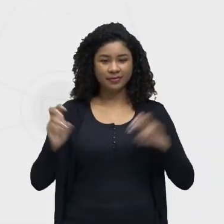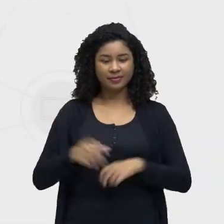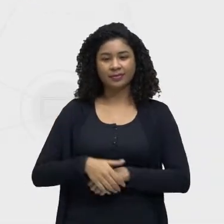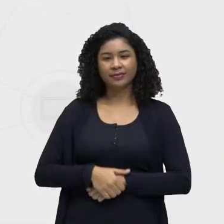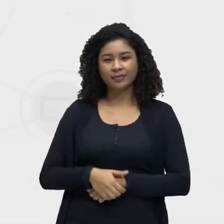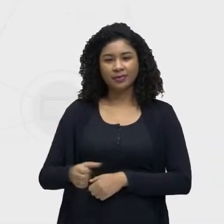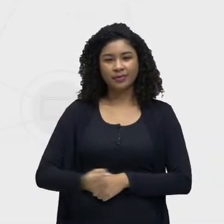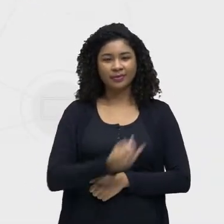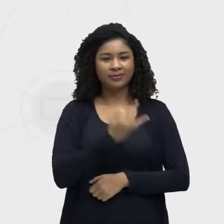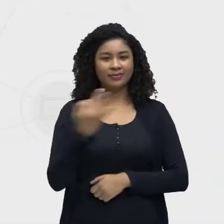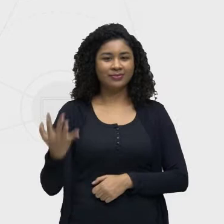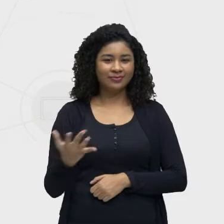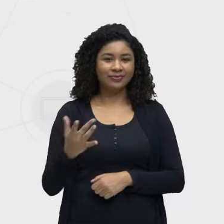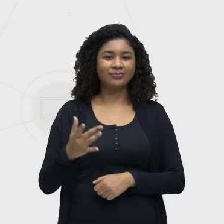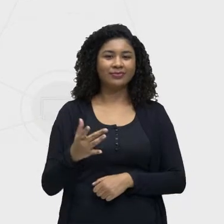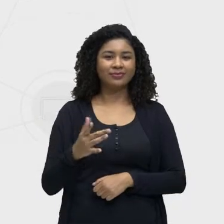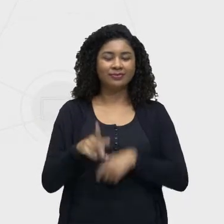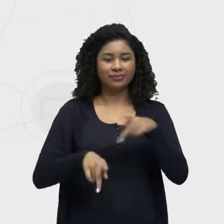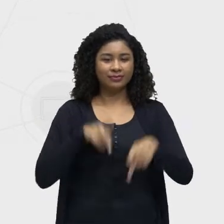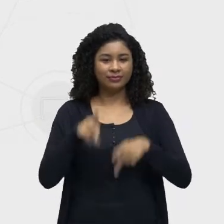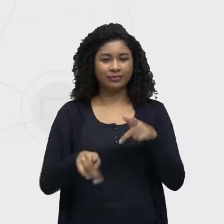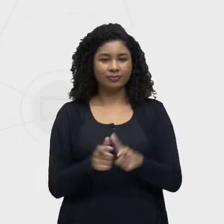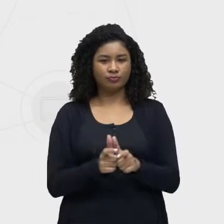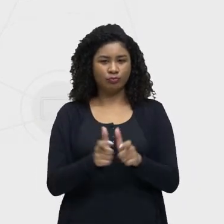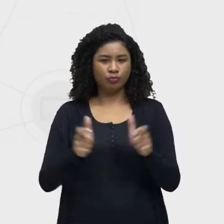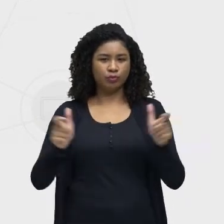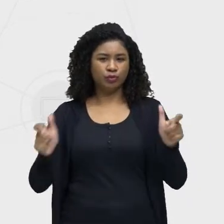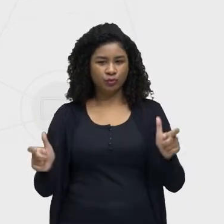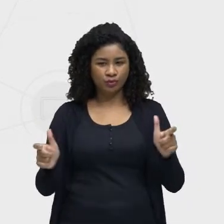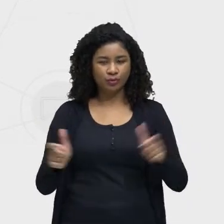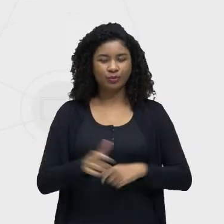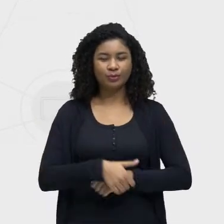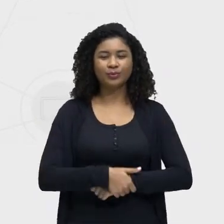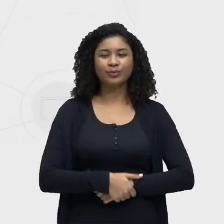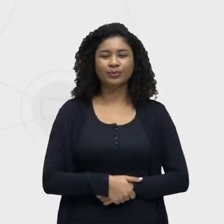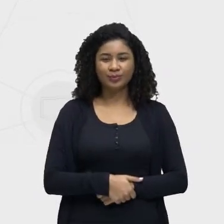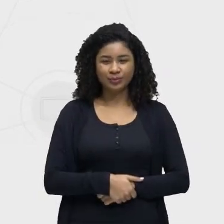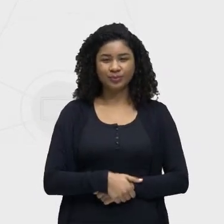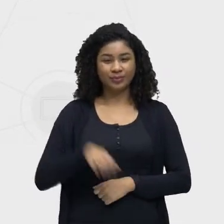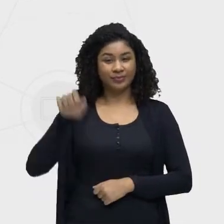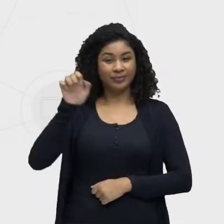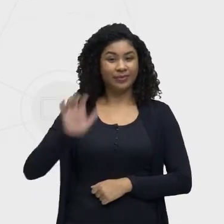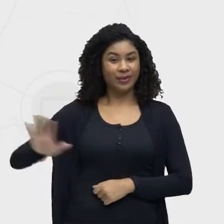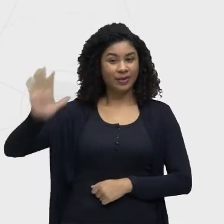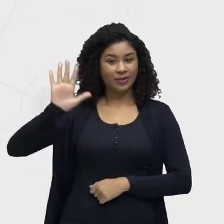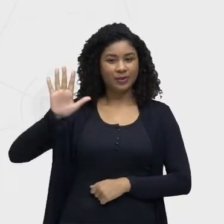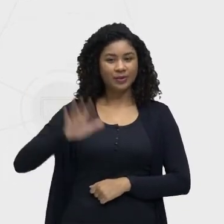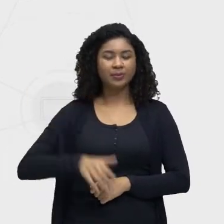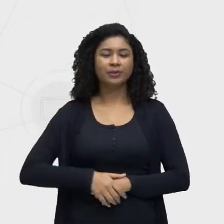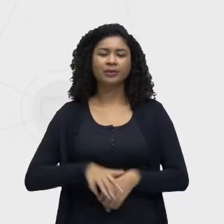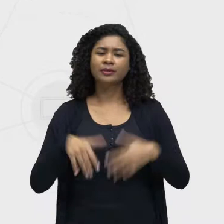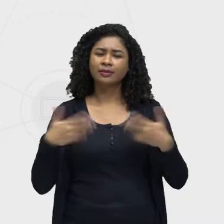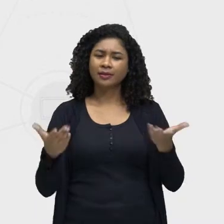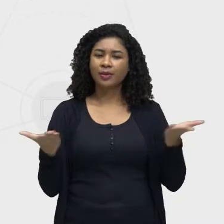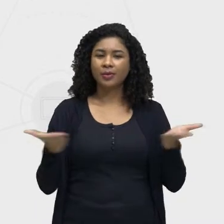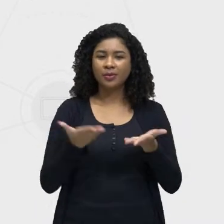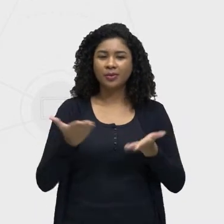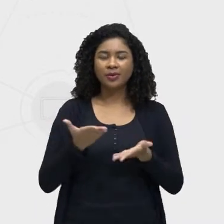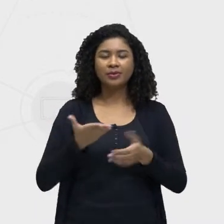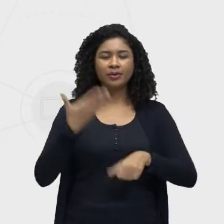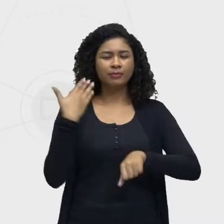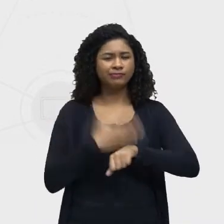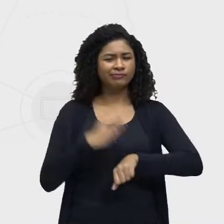baixas taxas de crescimento e envelhecimento da população europeia. Então, a gente vai, na aula de hoje, exercitar os